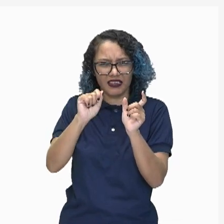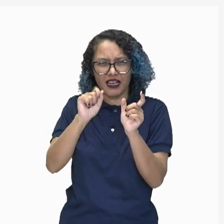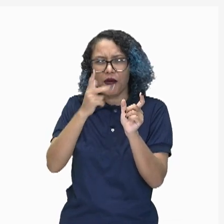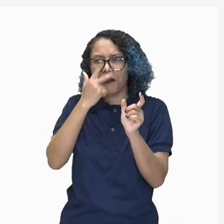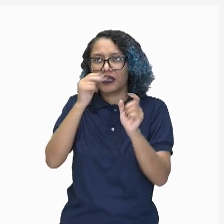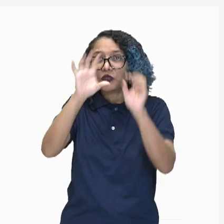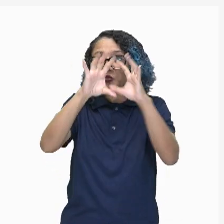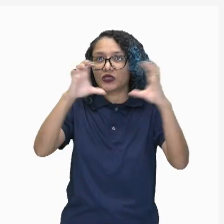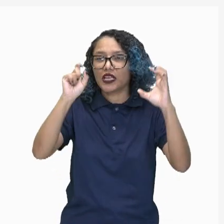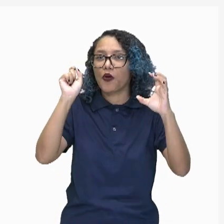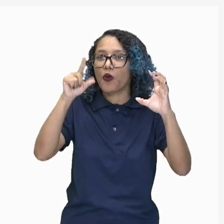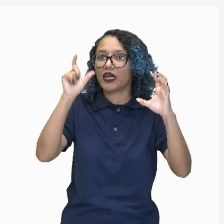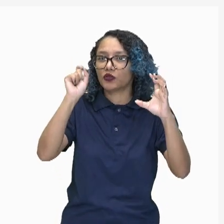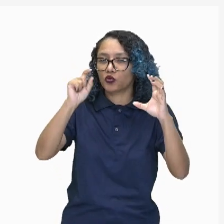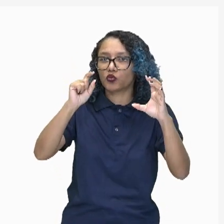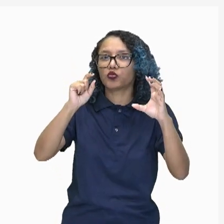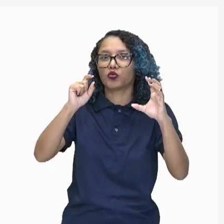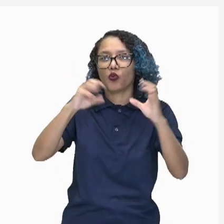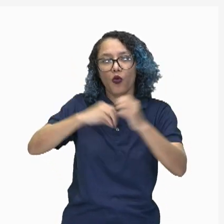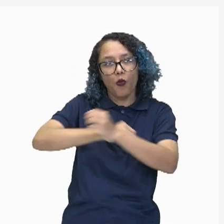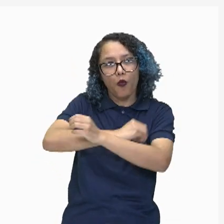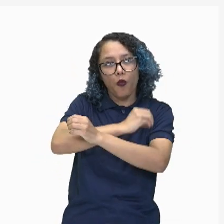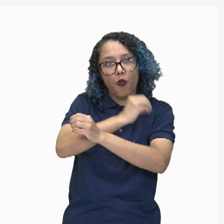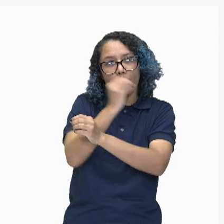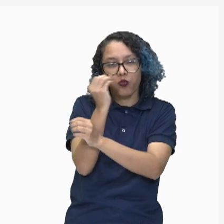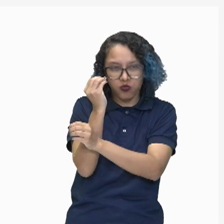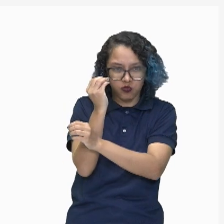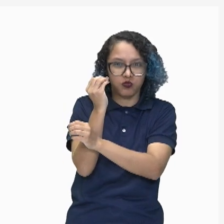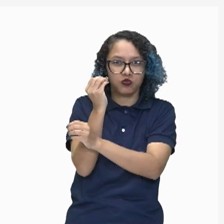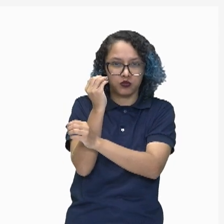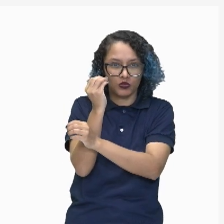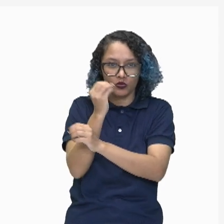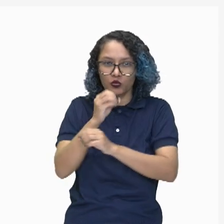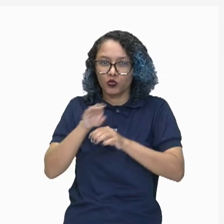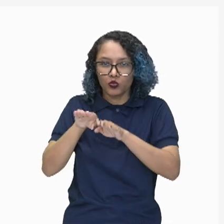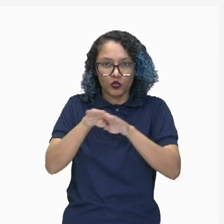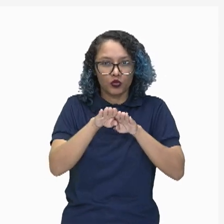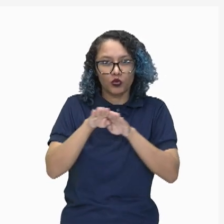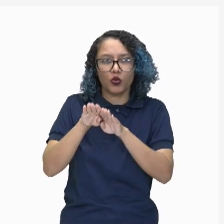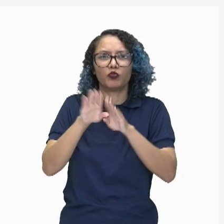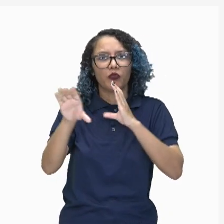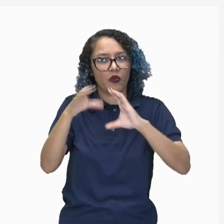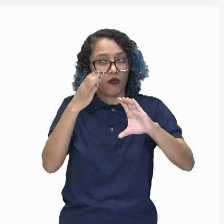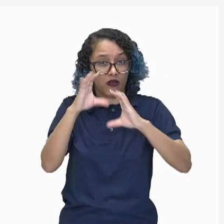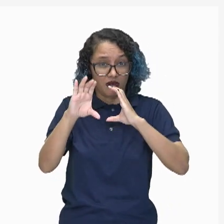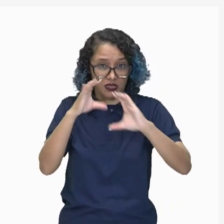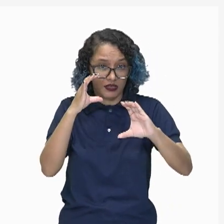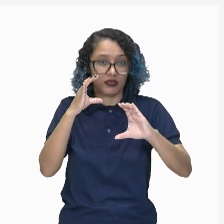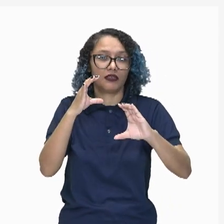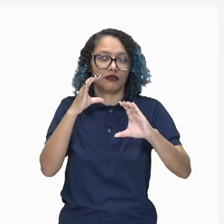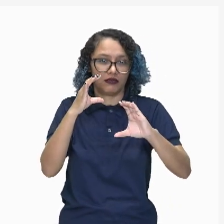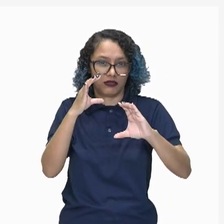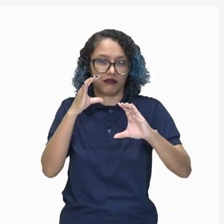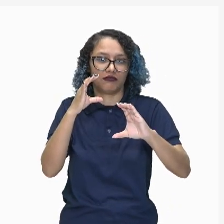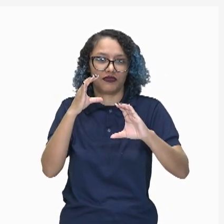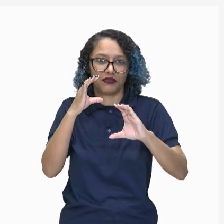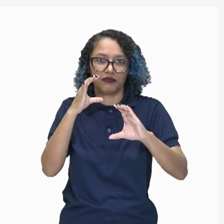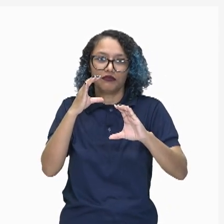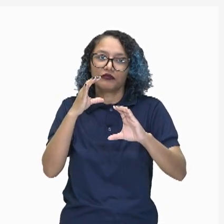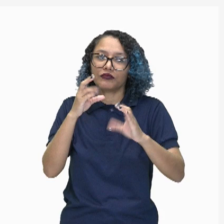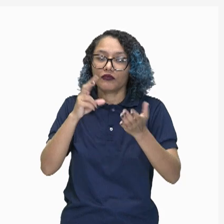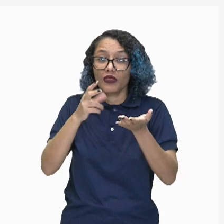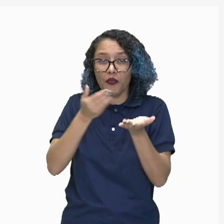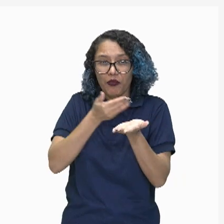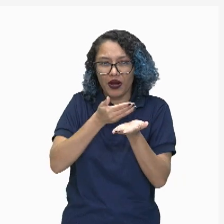se fosse amanhã. Onde entrem todos se entretendendo para todos no todo. Amanhã que